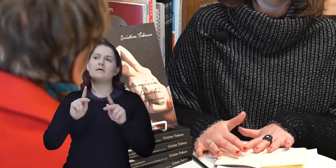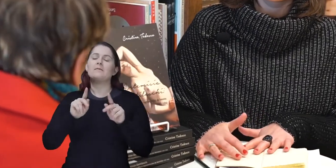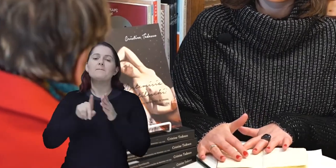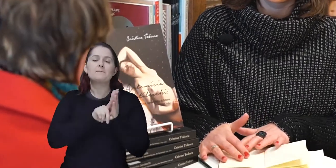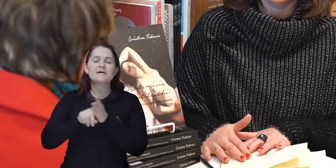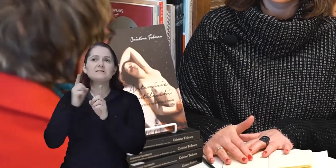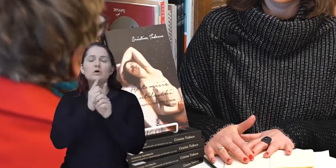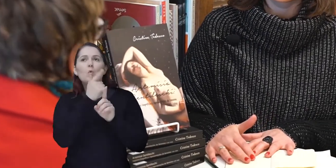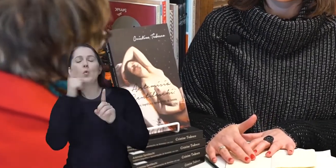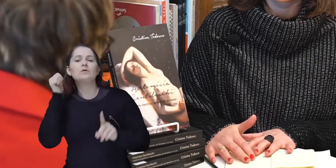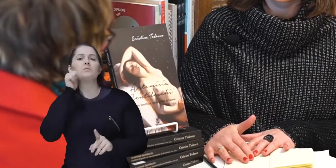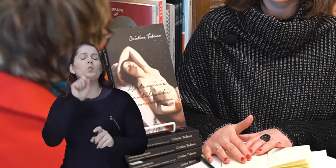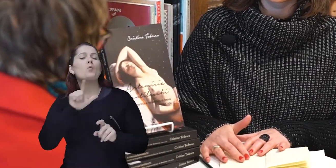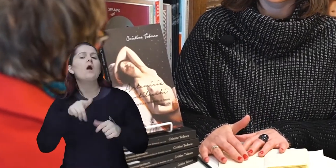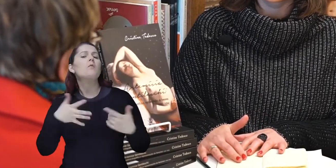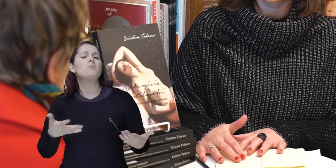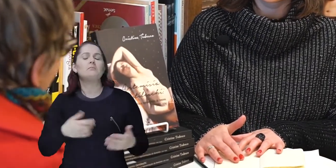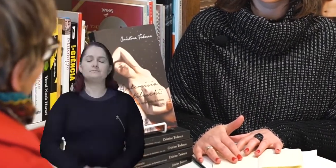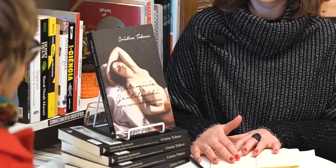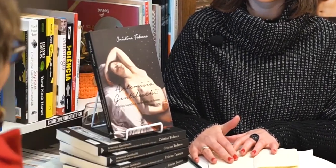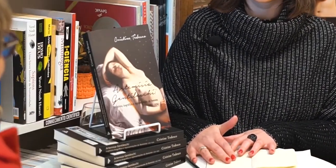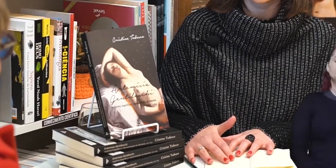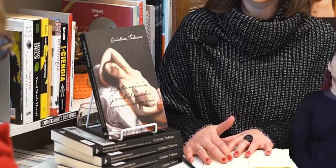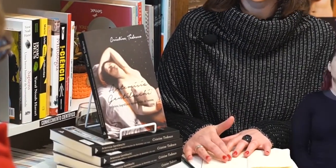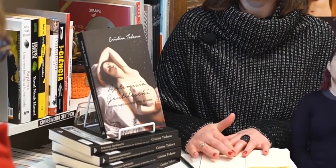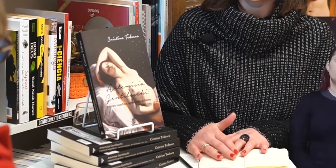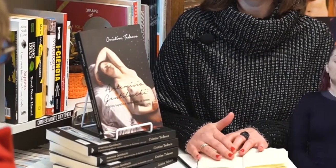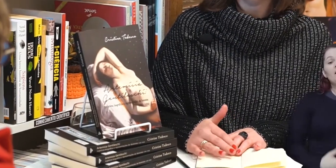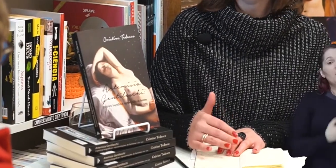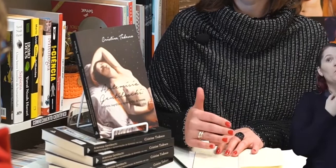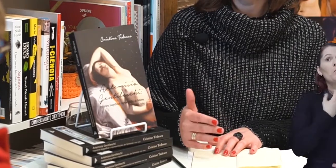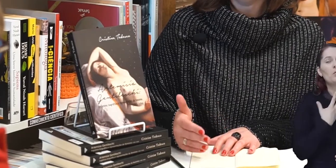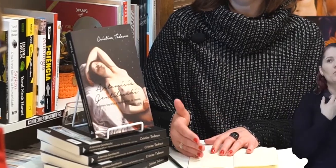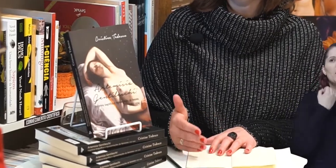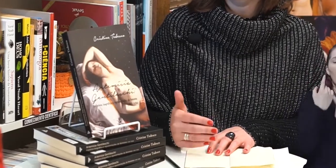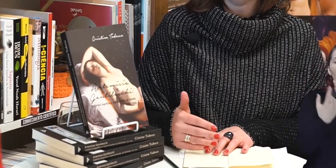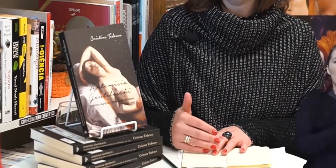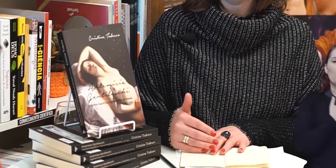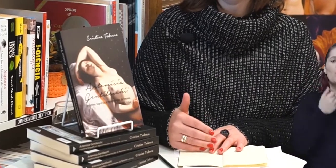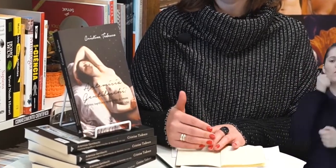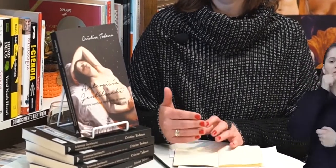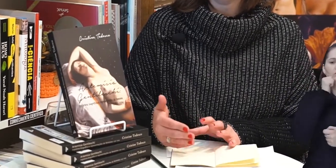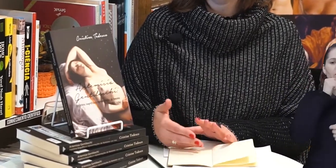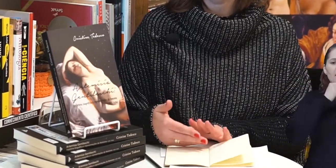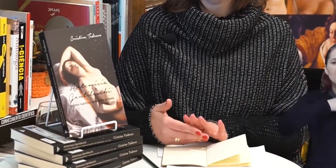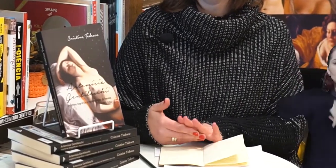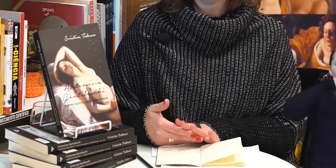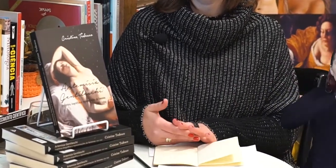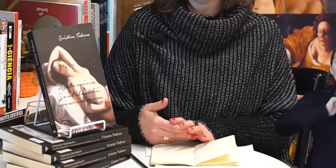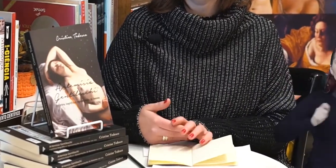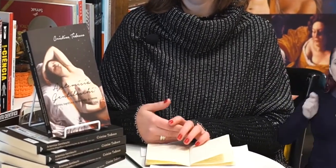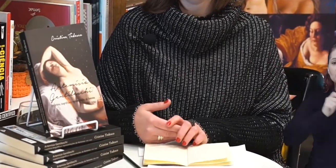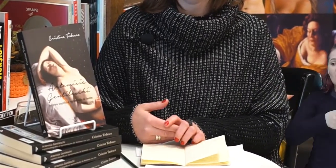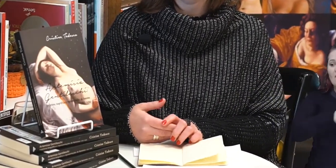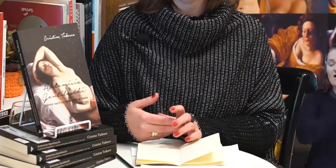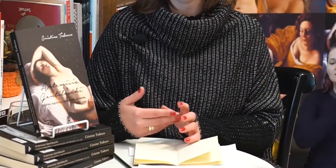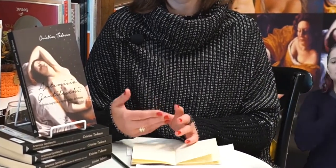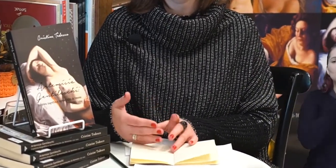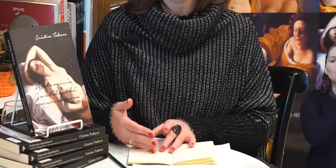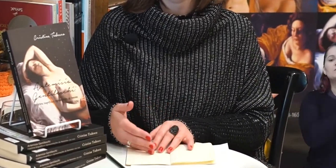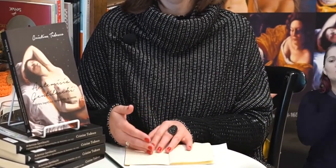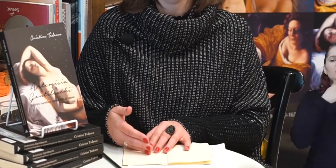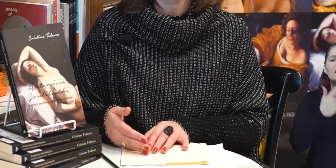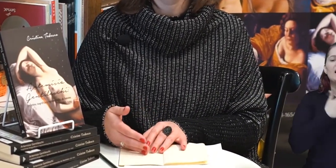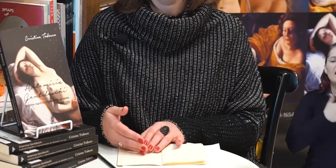que tu conheceu ao longo dessa tua pesquisa? Bom, algumas pintoras e escultoras eu já tinha conhecido por meio da